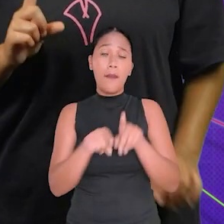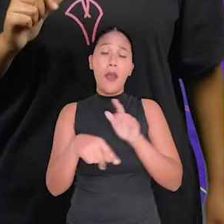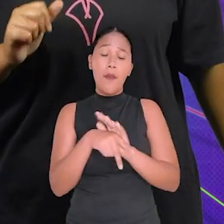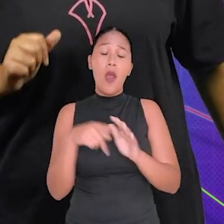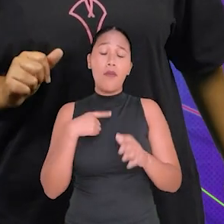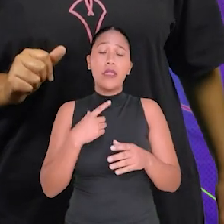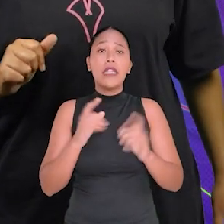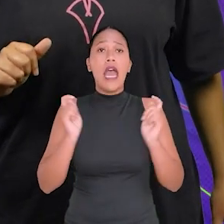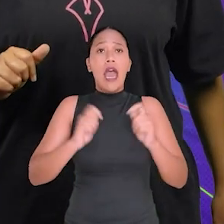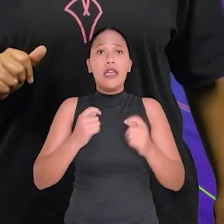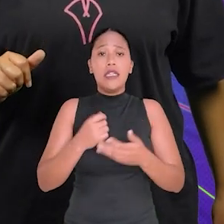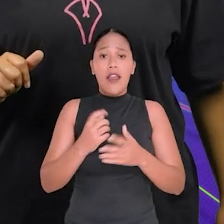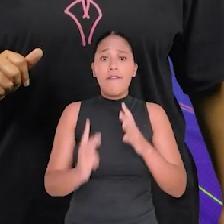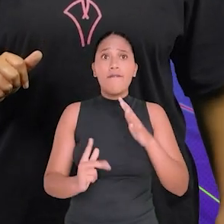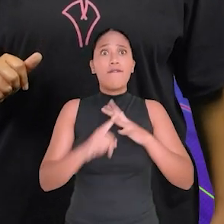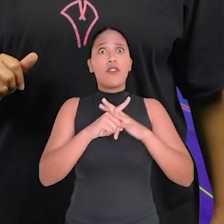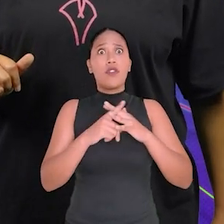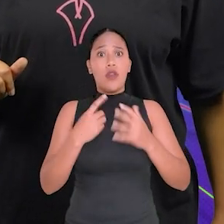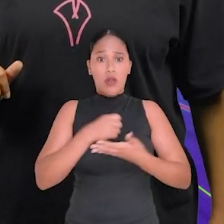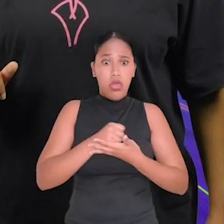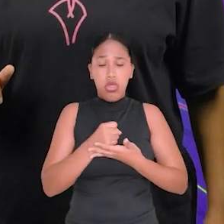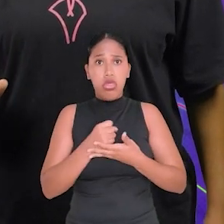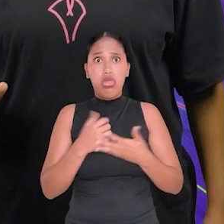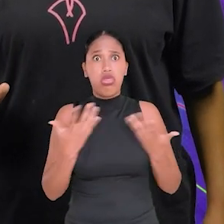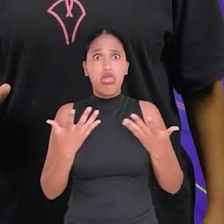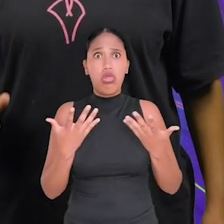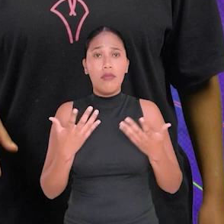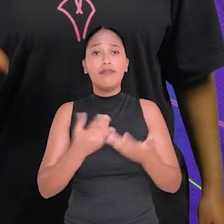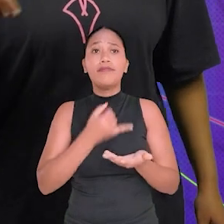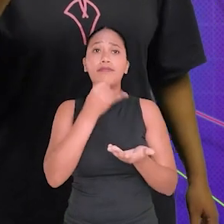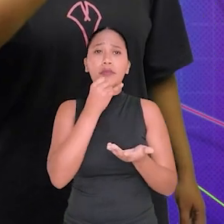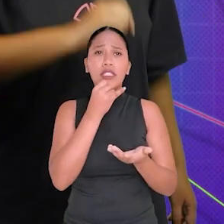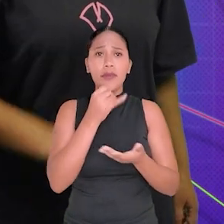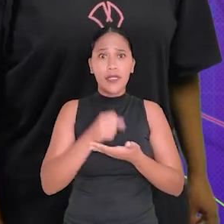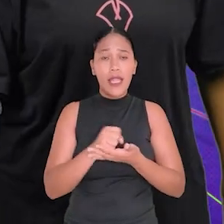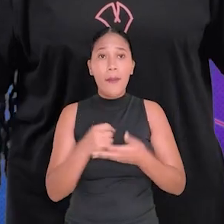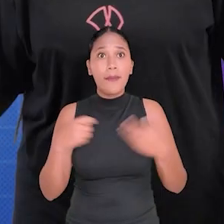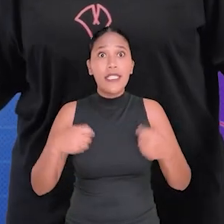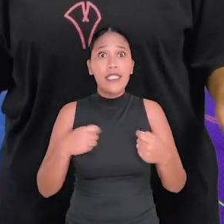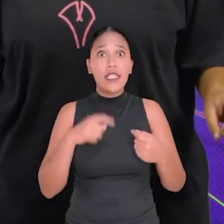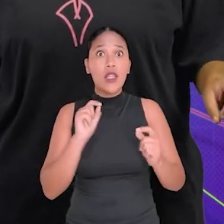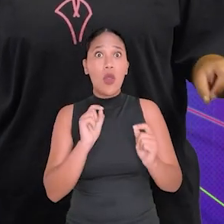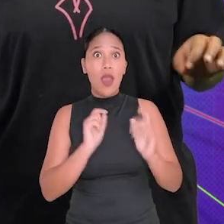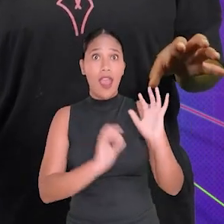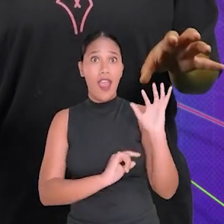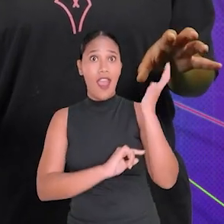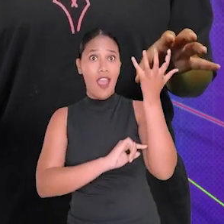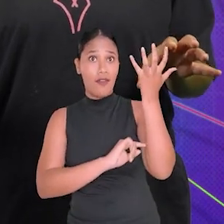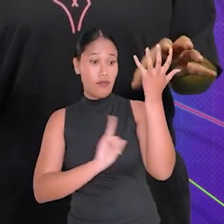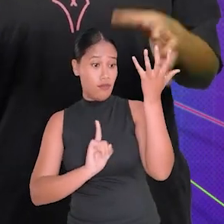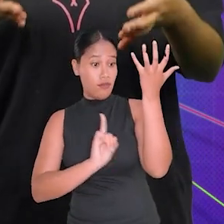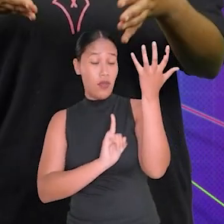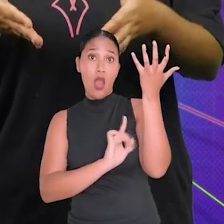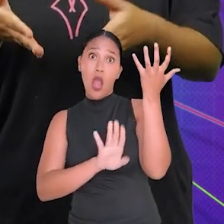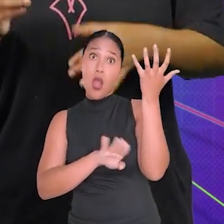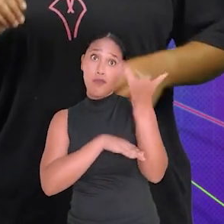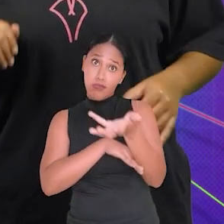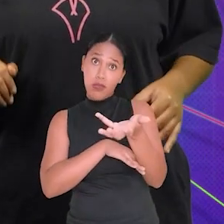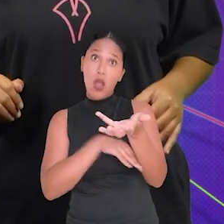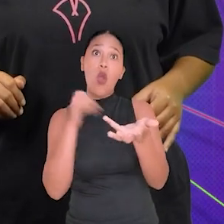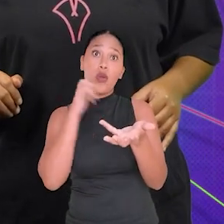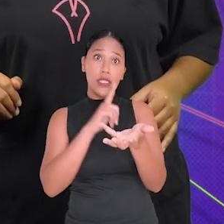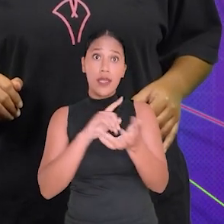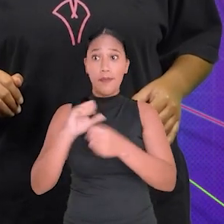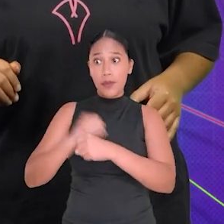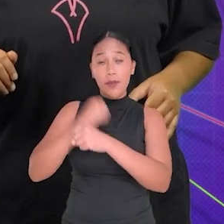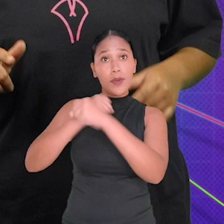e sua posição espacial pode afetar a jogabilidade e o desempenho do jogador. Por exemplo, um jogador precisa estar próximo de uma árvore para cortá-la e